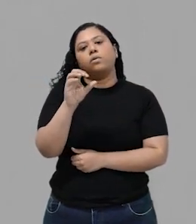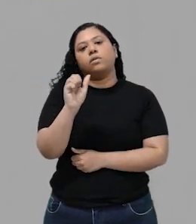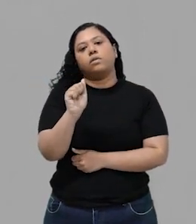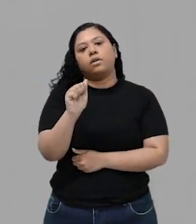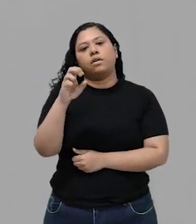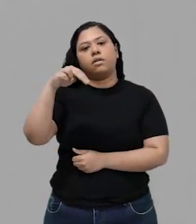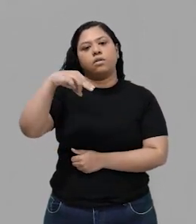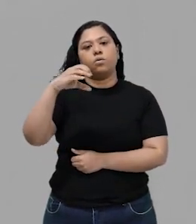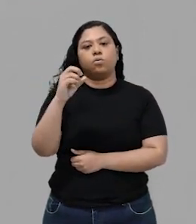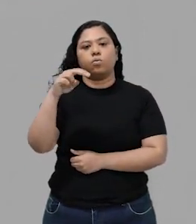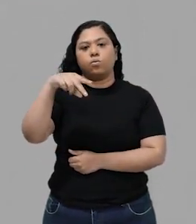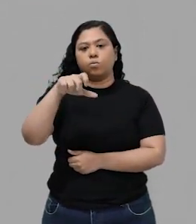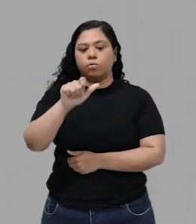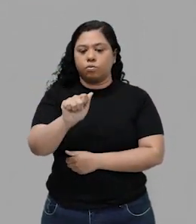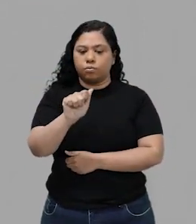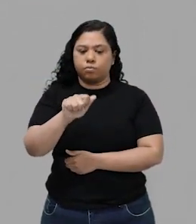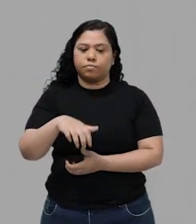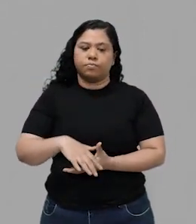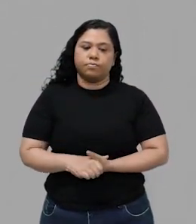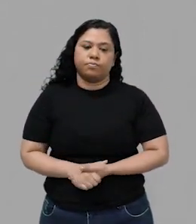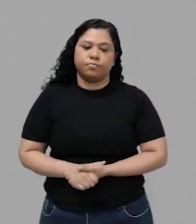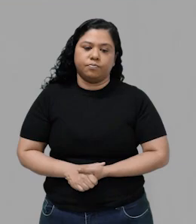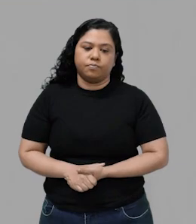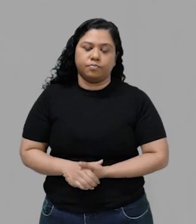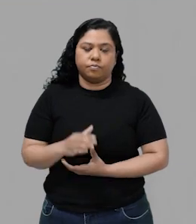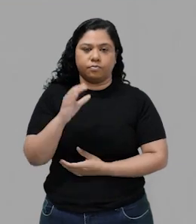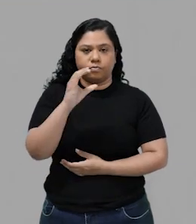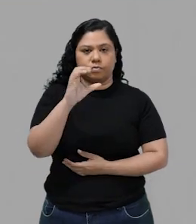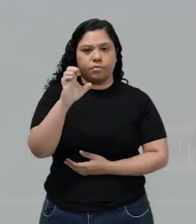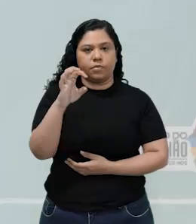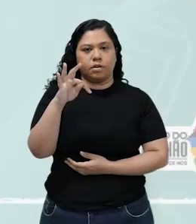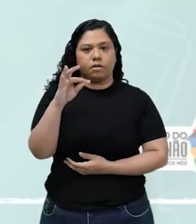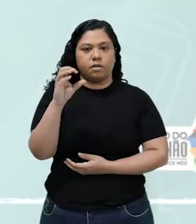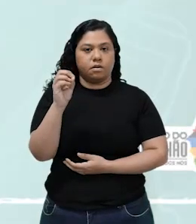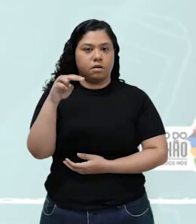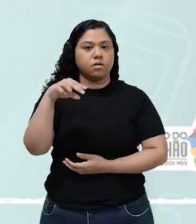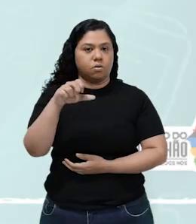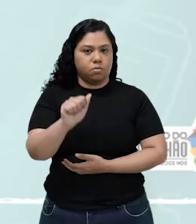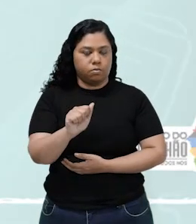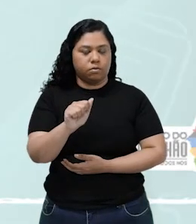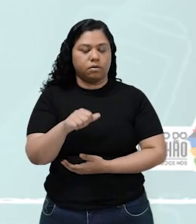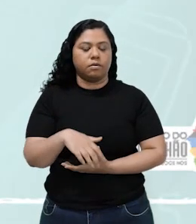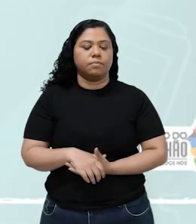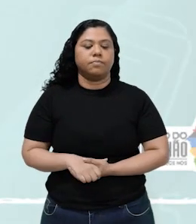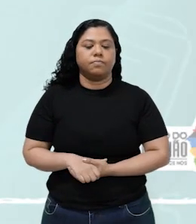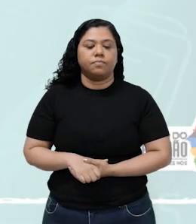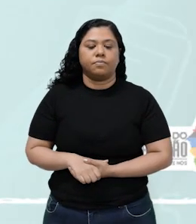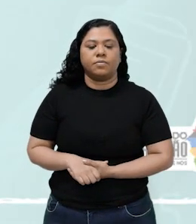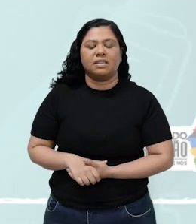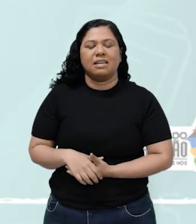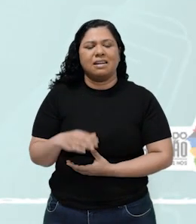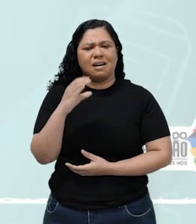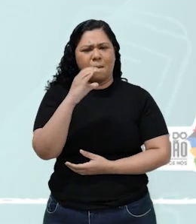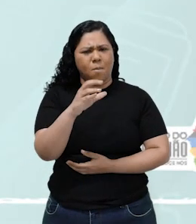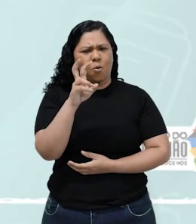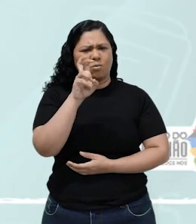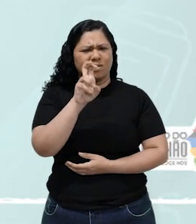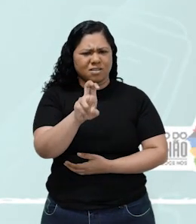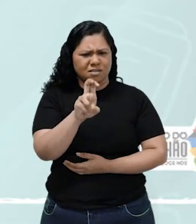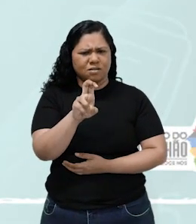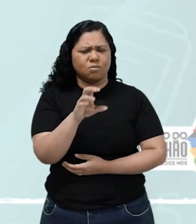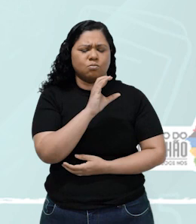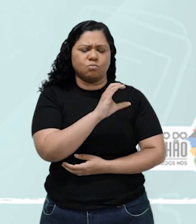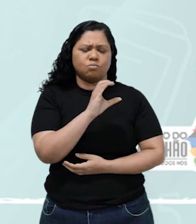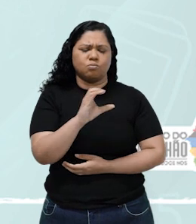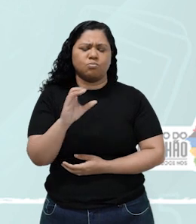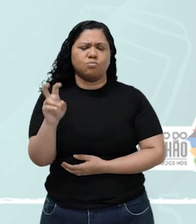turma? Bom, nas cetonas, eu tenho uma situação particular. A partir de 5 carbonos, né, a partir de